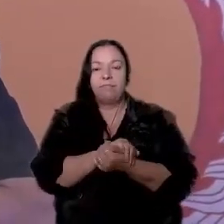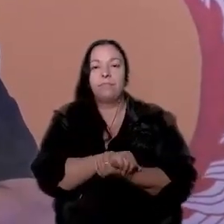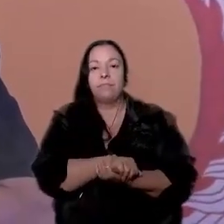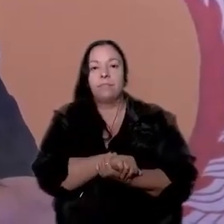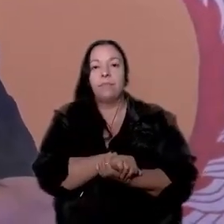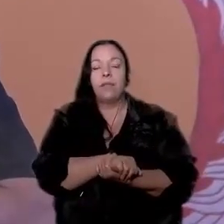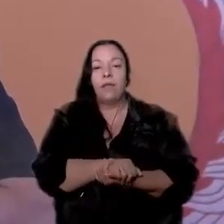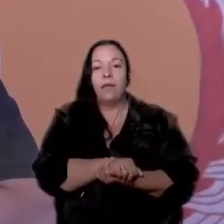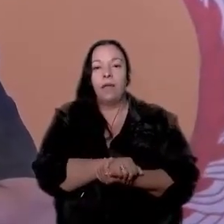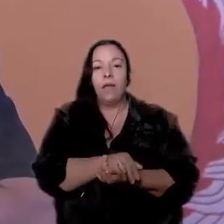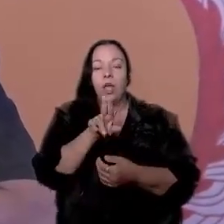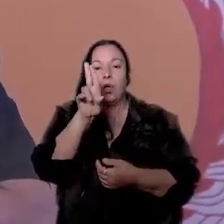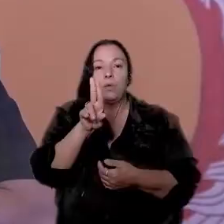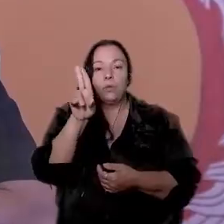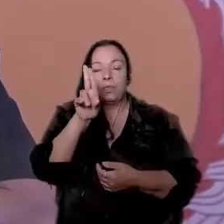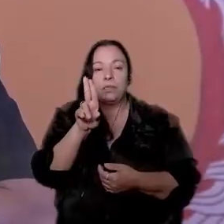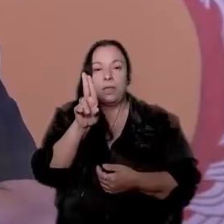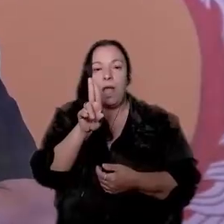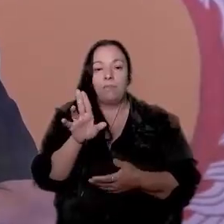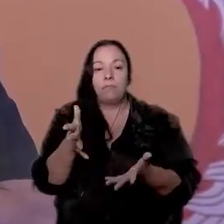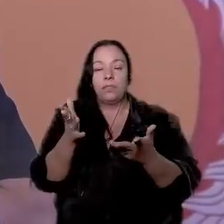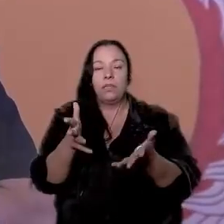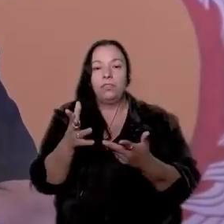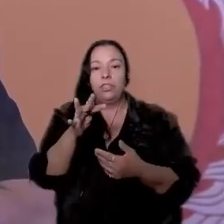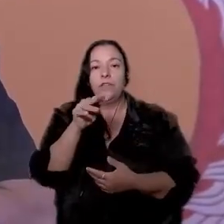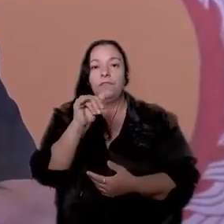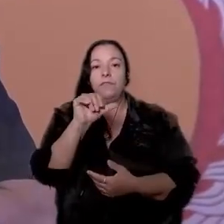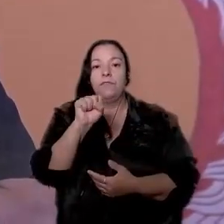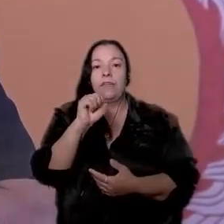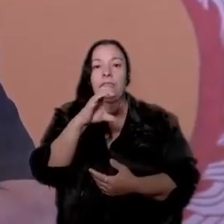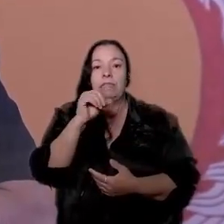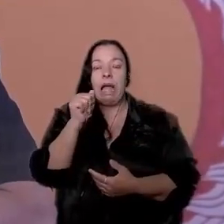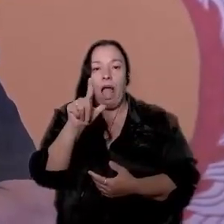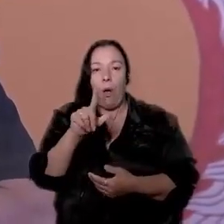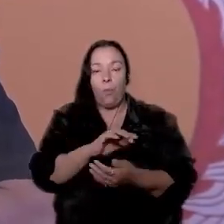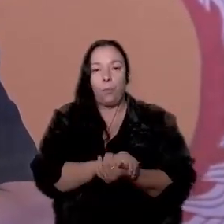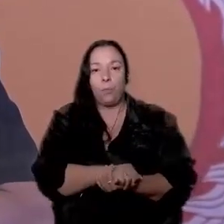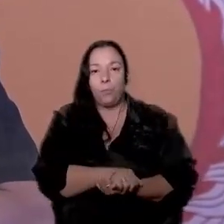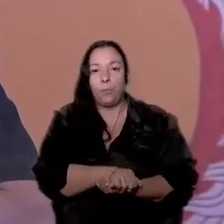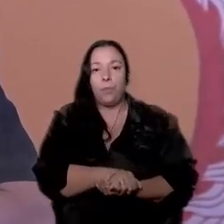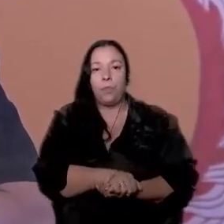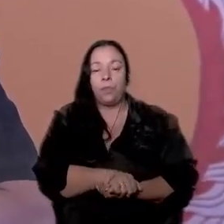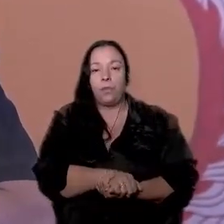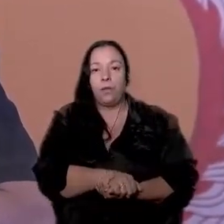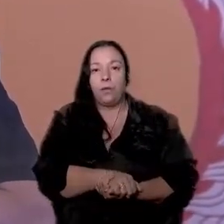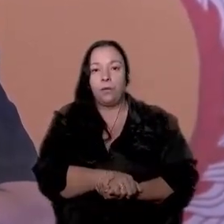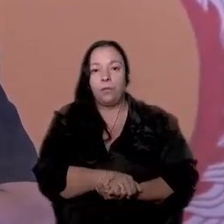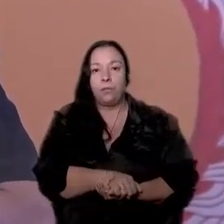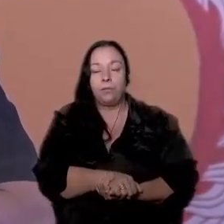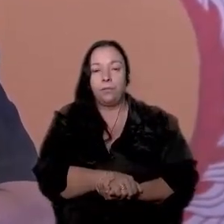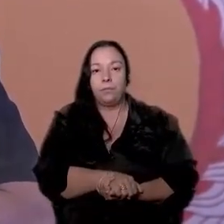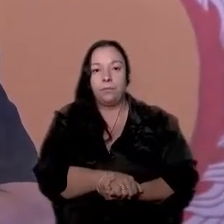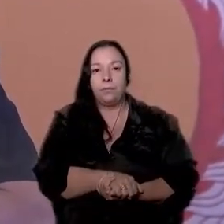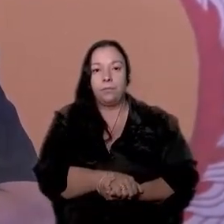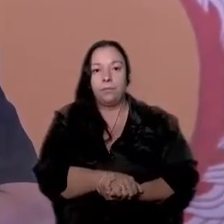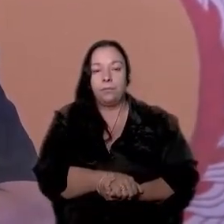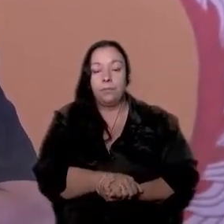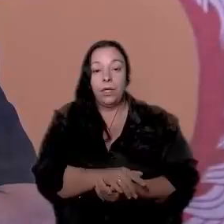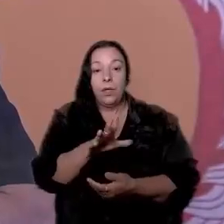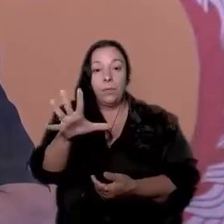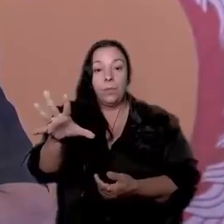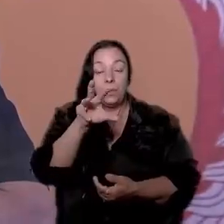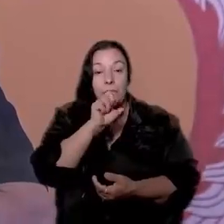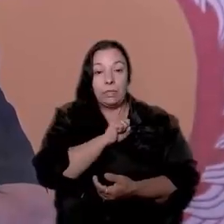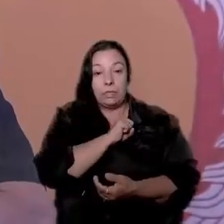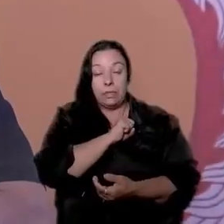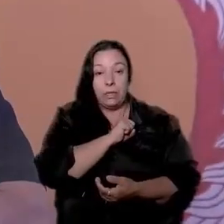gente usar esse incentivo fiscal? Só que, à medida que a gente está, é isso que a gente tem percebido, à medida que a gente está